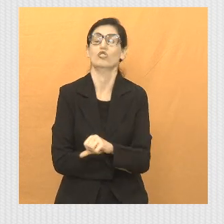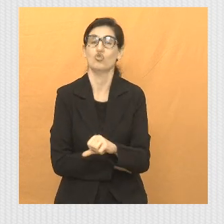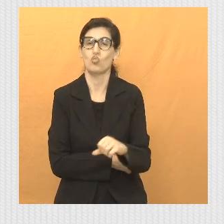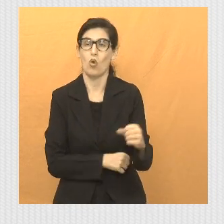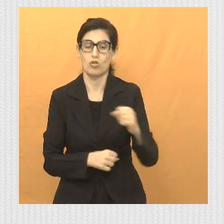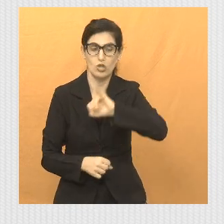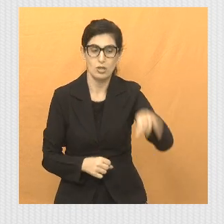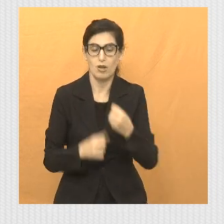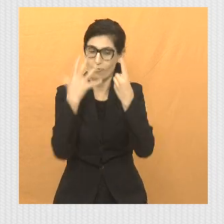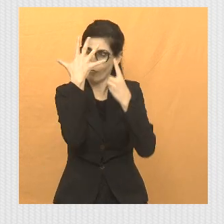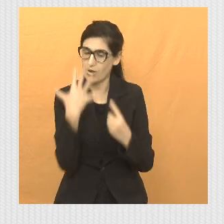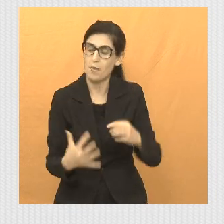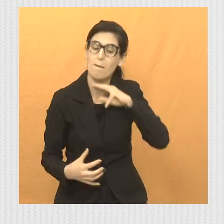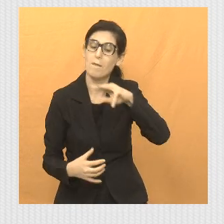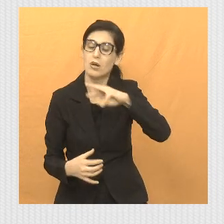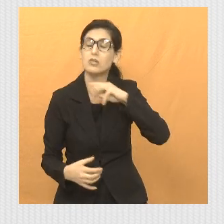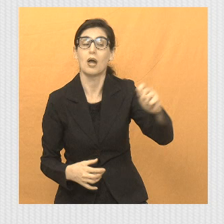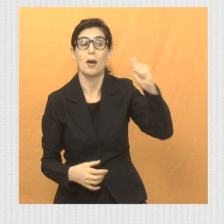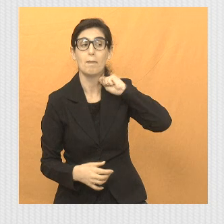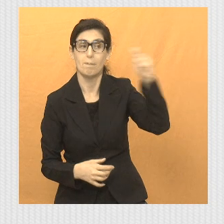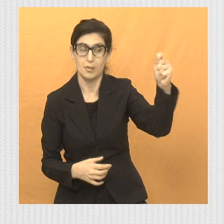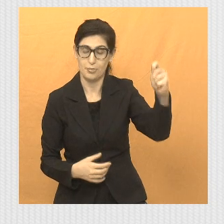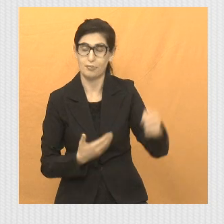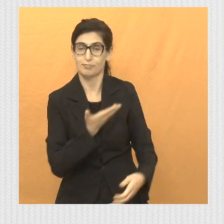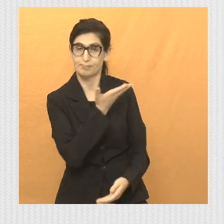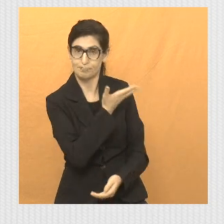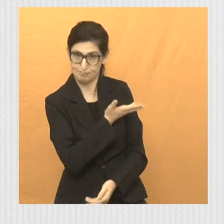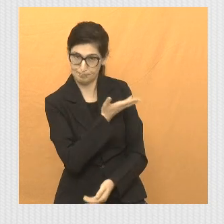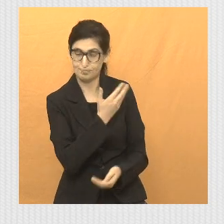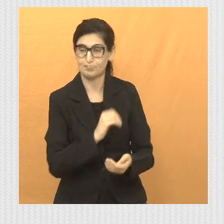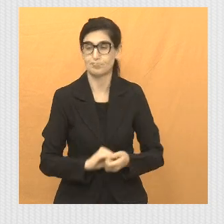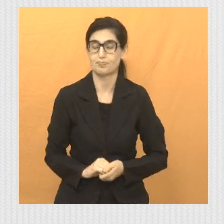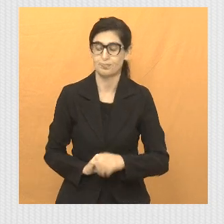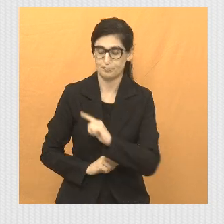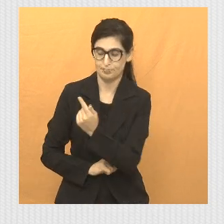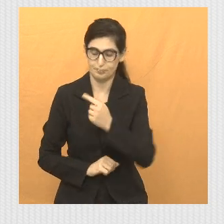de vigilância sanitária, fechamos o quadrimestre com